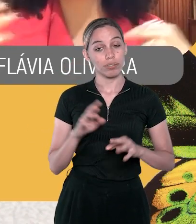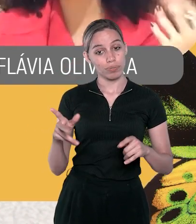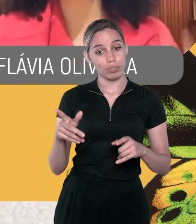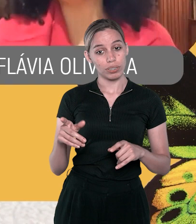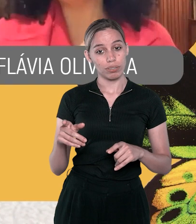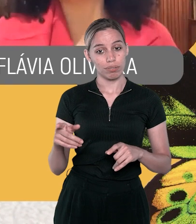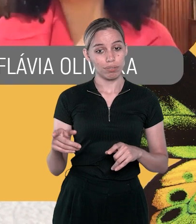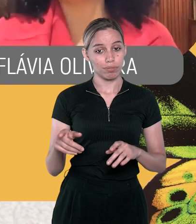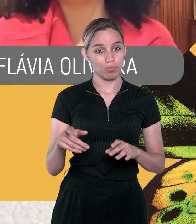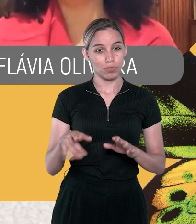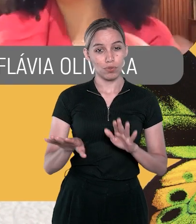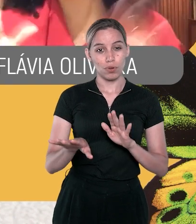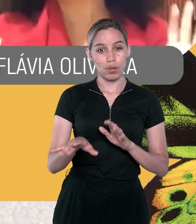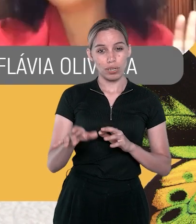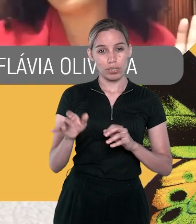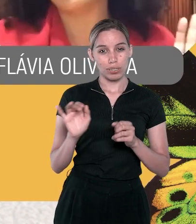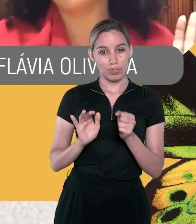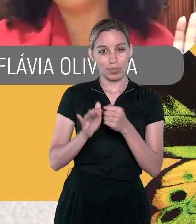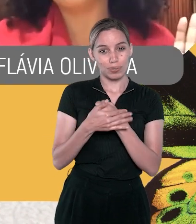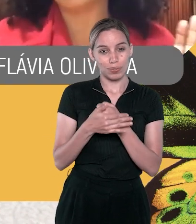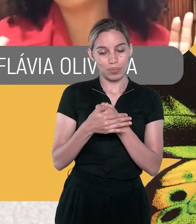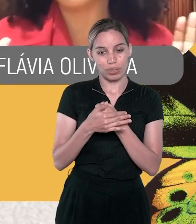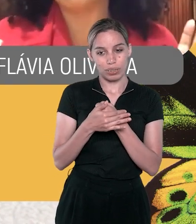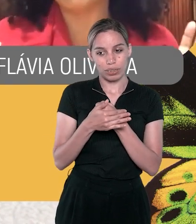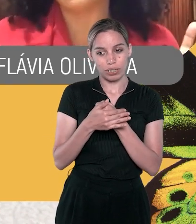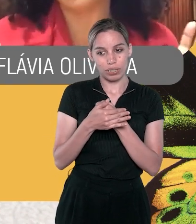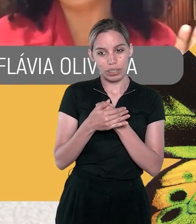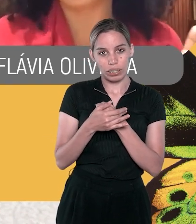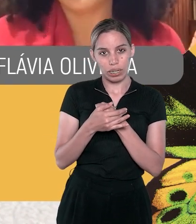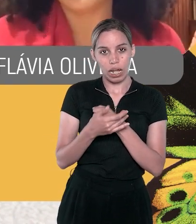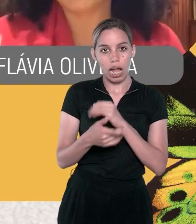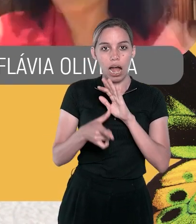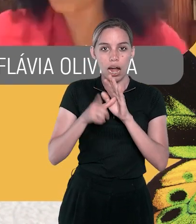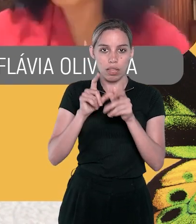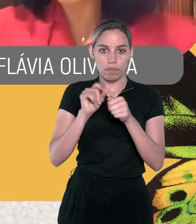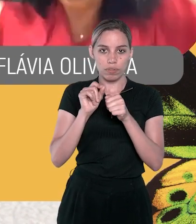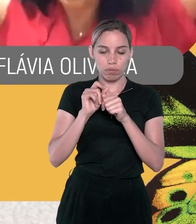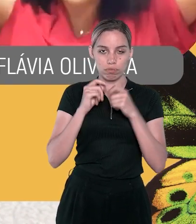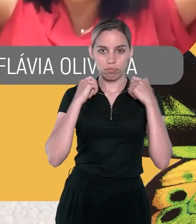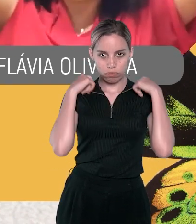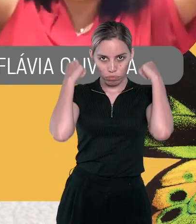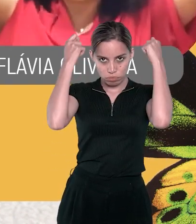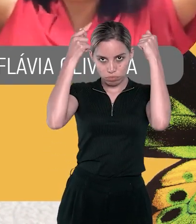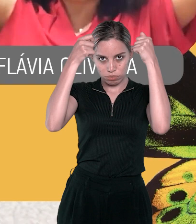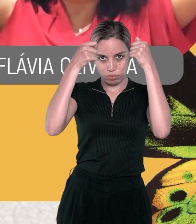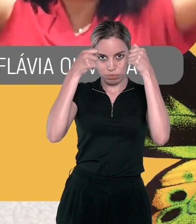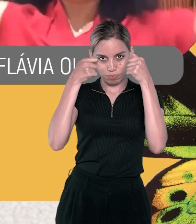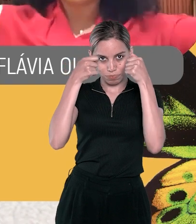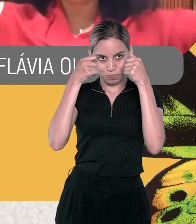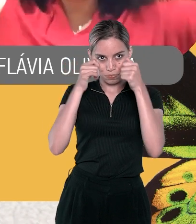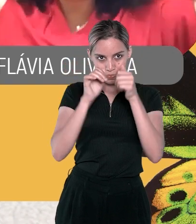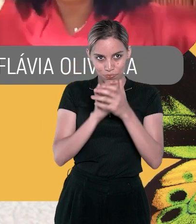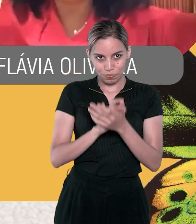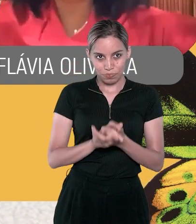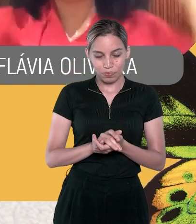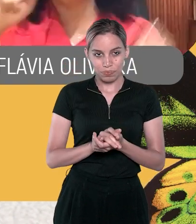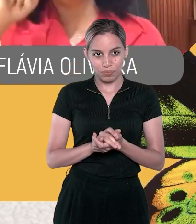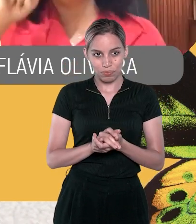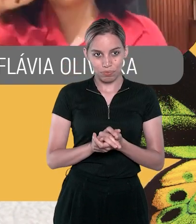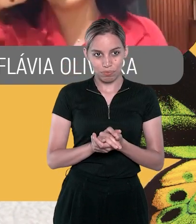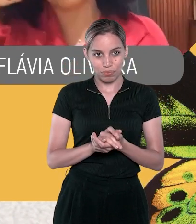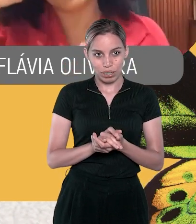Da invisibilidade. Ninguém mais está com o capuz, usando um pouco a imagem, né, do manto